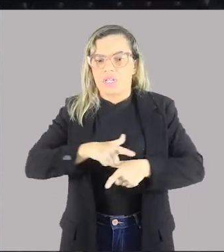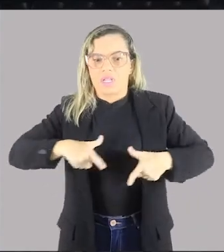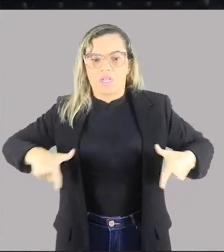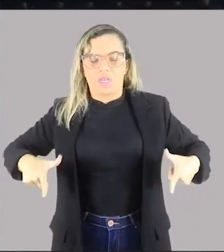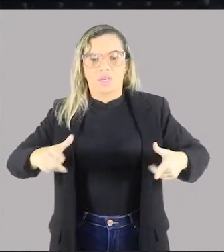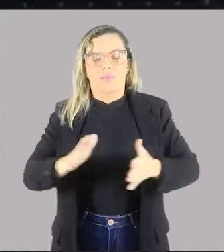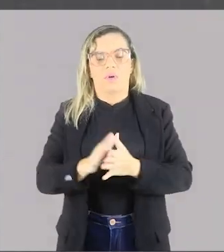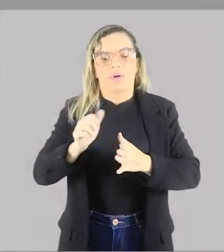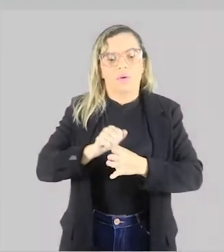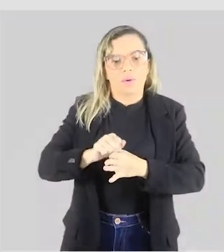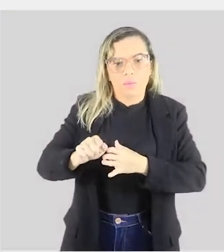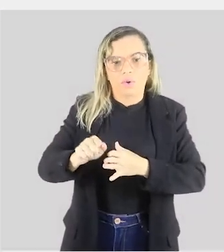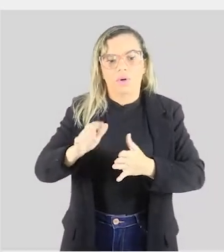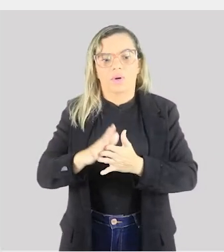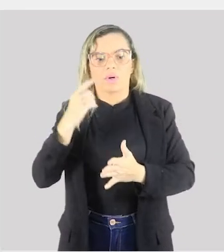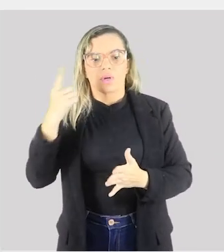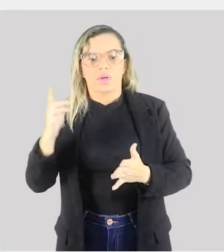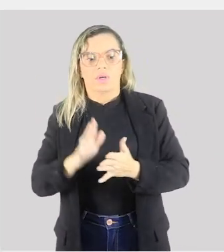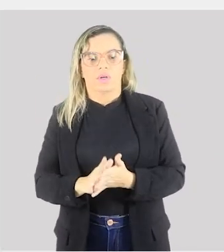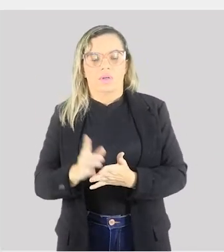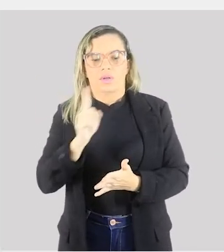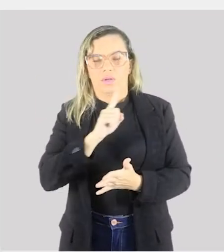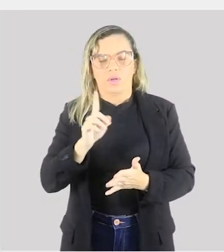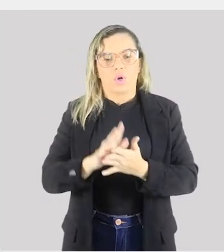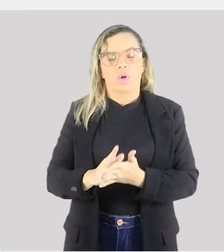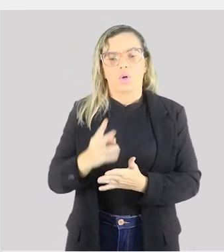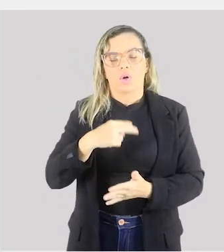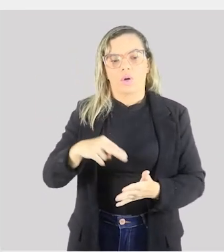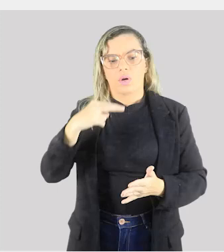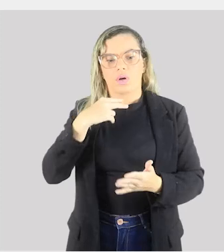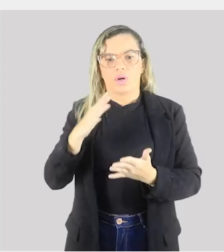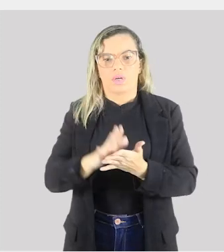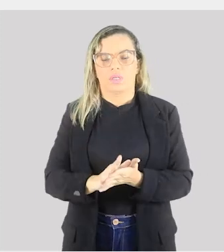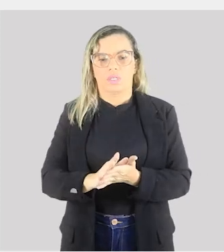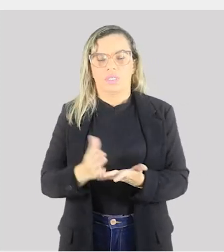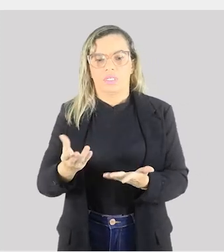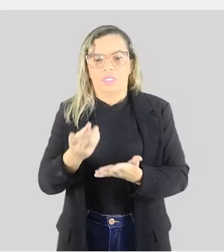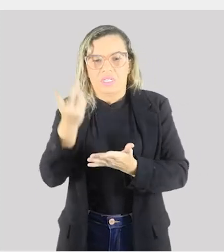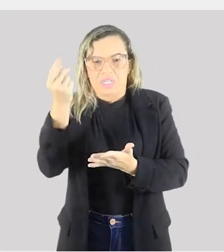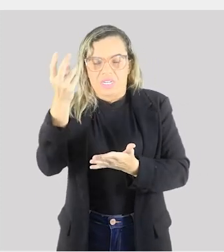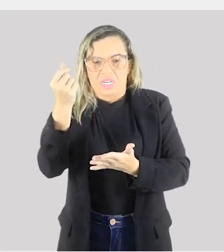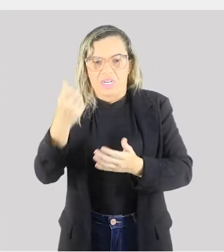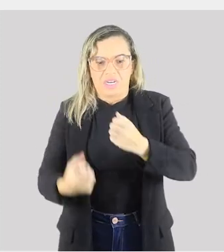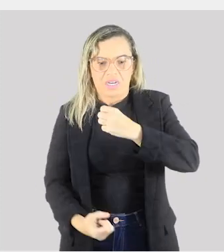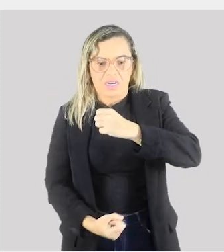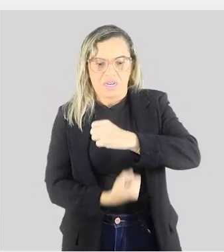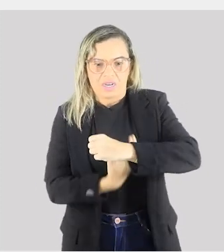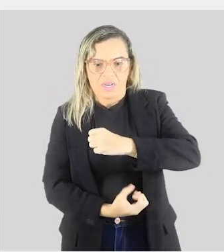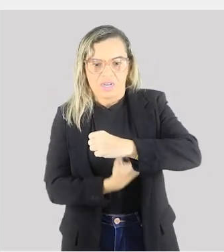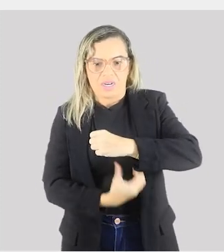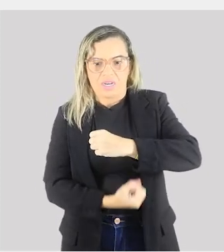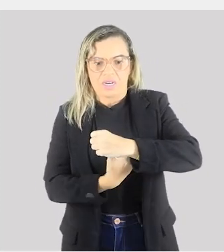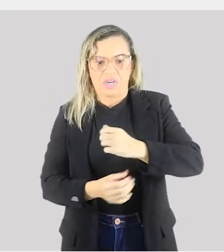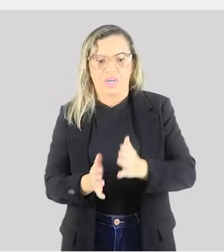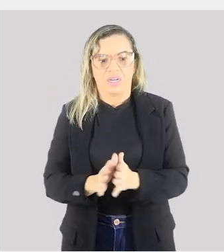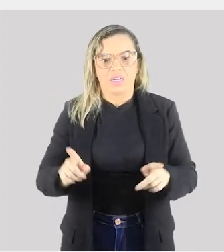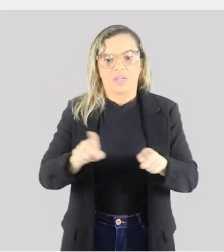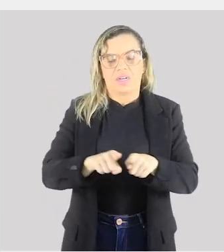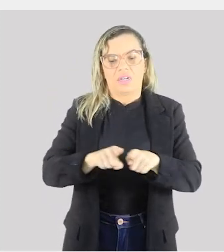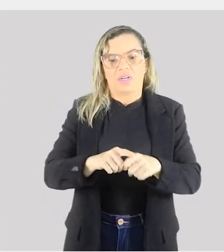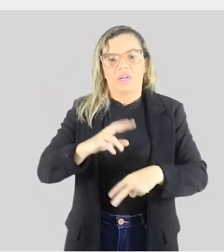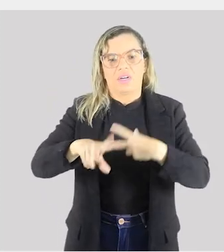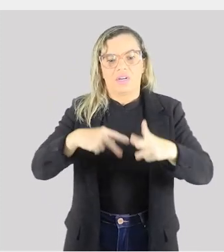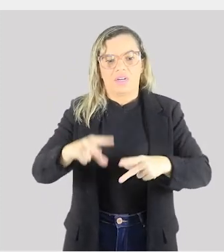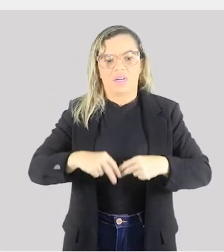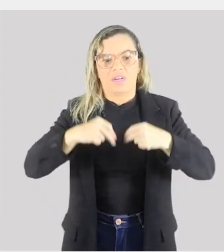Não é possível que ele possa receber propina, isso fica bem simples a gente entender, né? Propina, comissão, mas mesmo presente. E